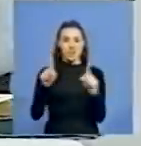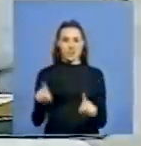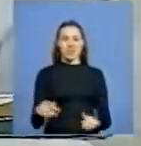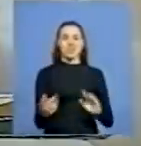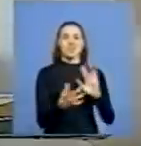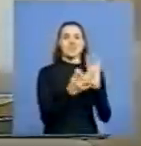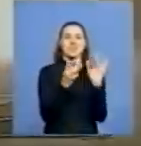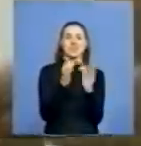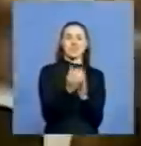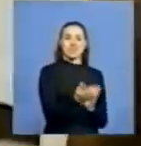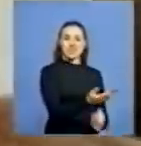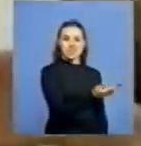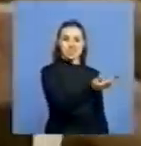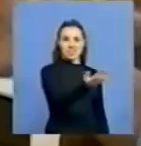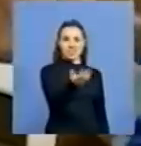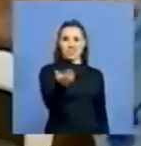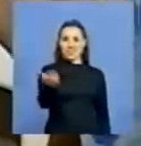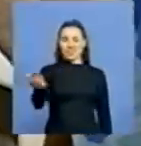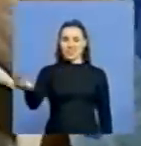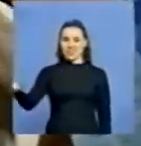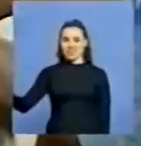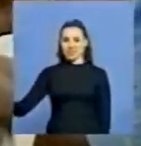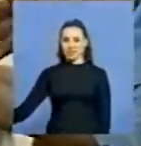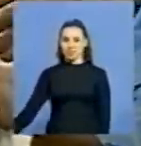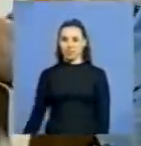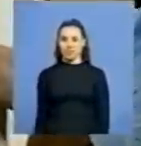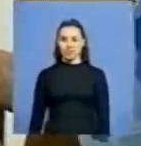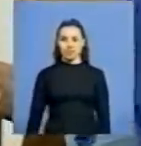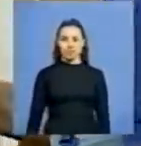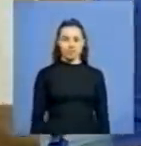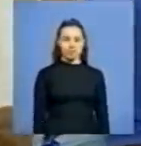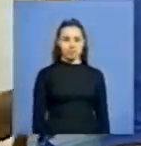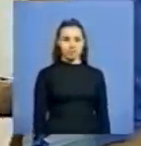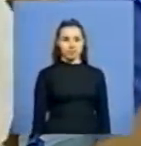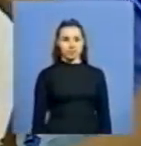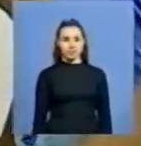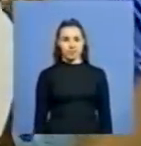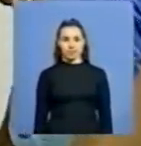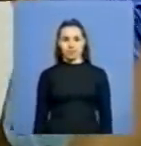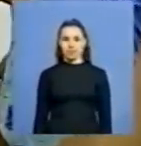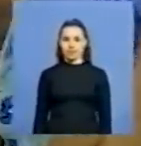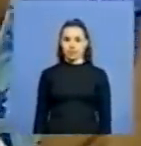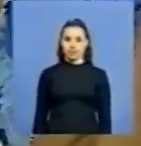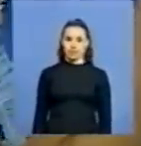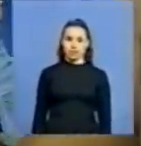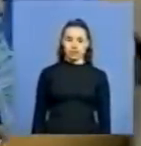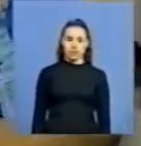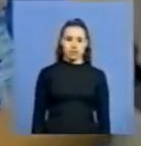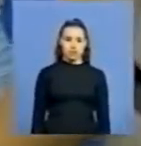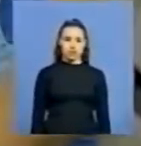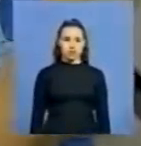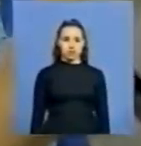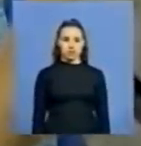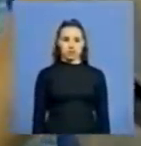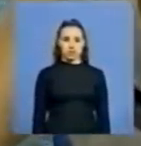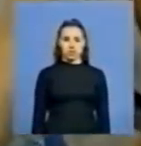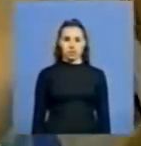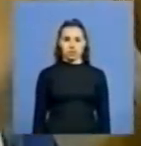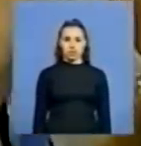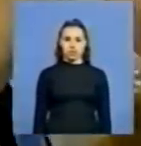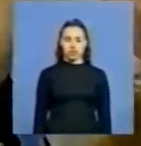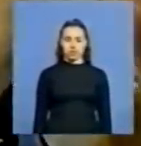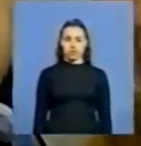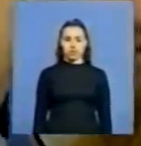Aqui nos reúne o amor de Cristo, fraterna comunhão, sincera